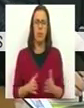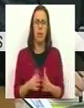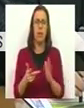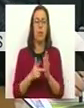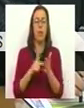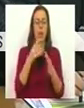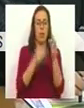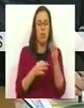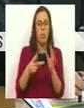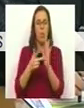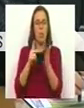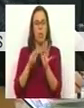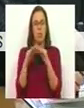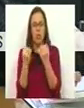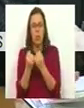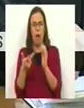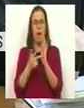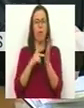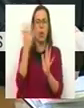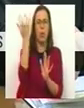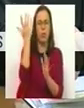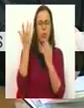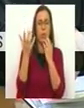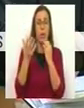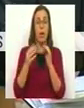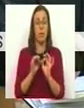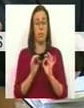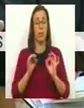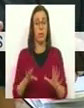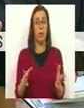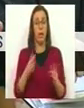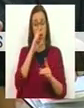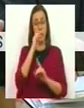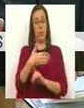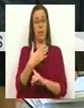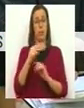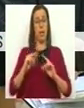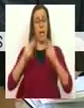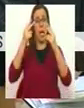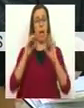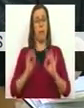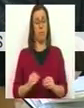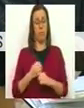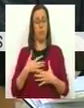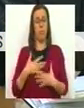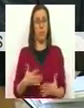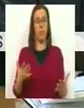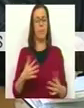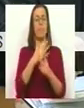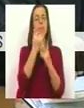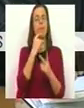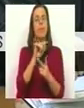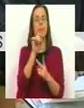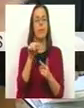um técnico jurídico, um técnico social, um técnico cultural, do que como ter um diplomata de carreira. Segunda questão que lhe